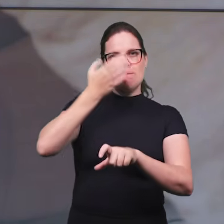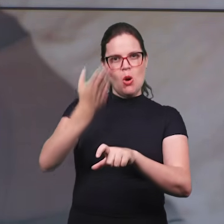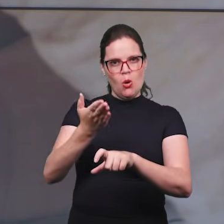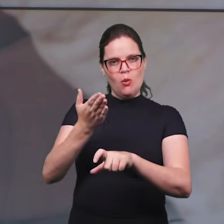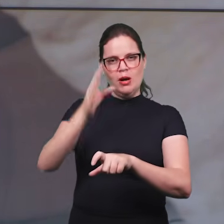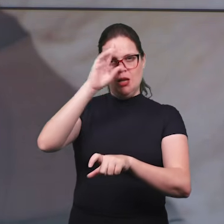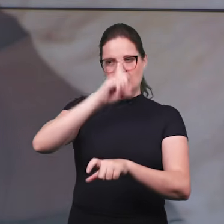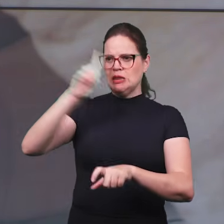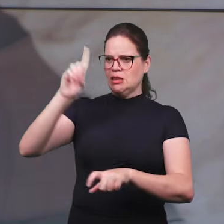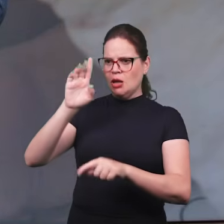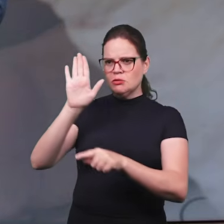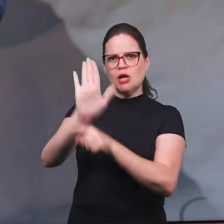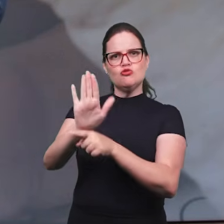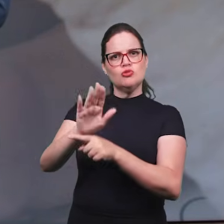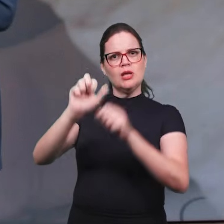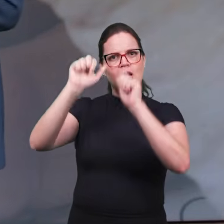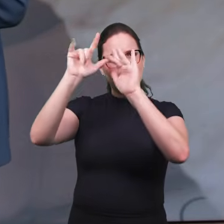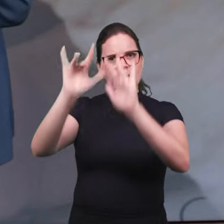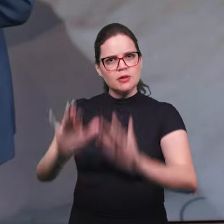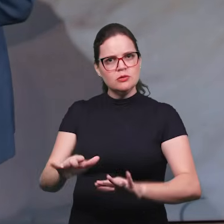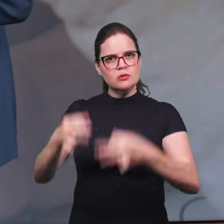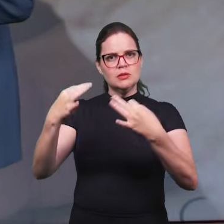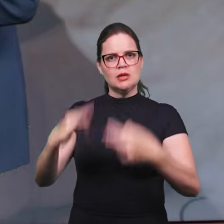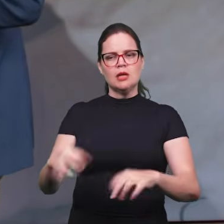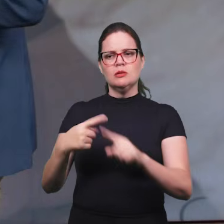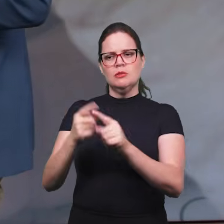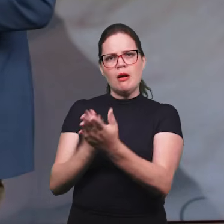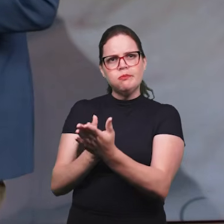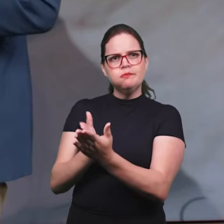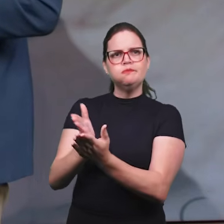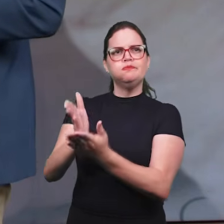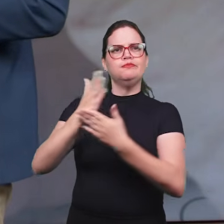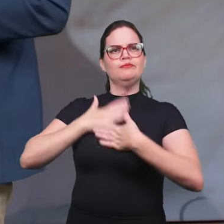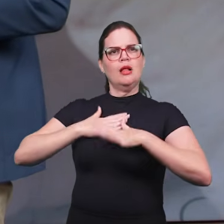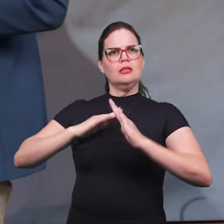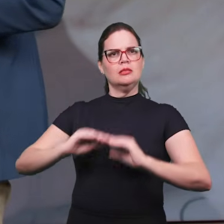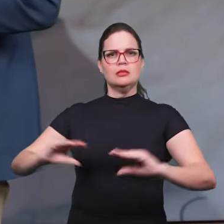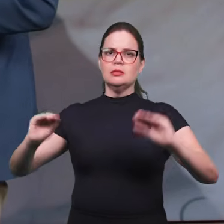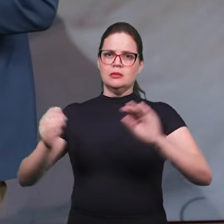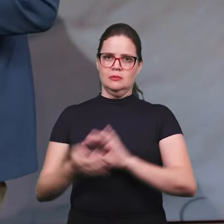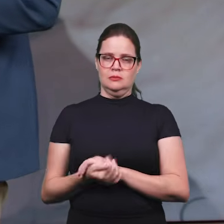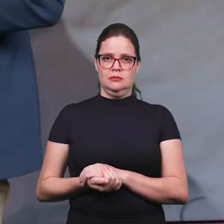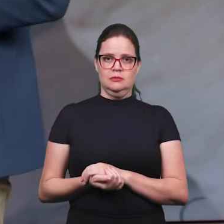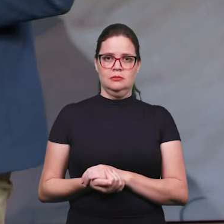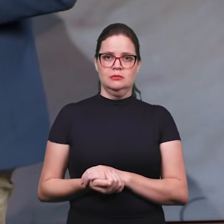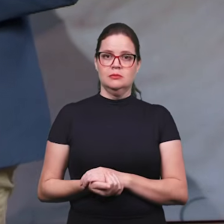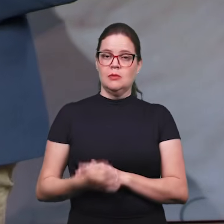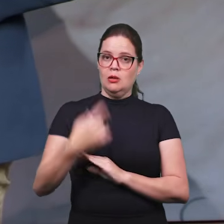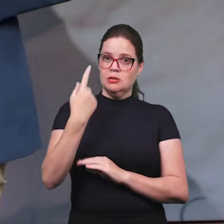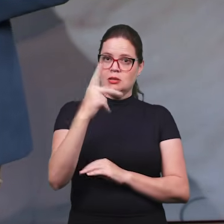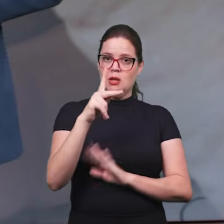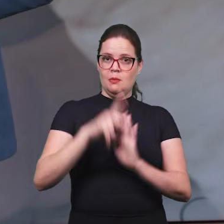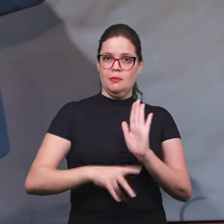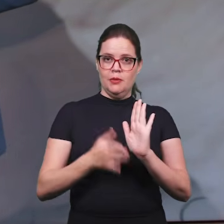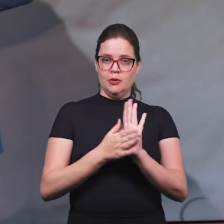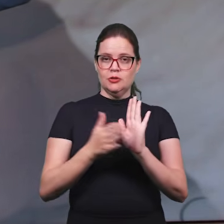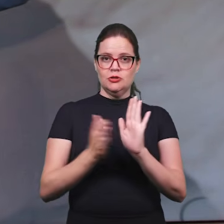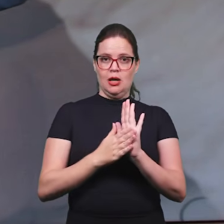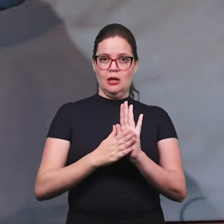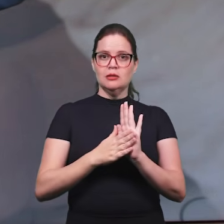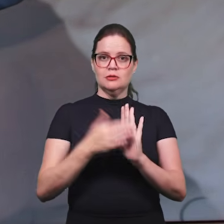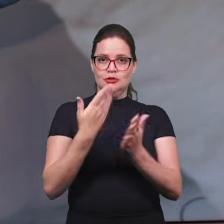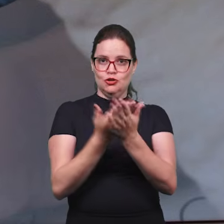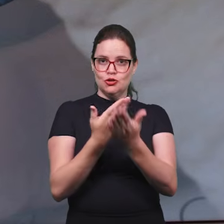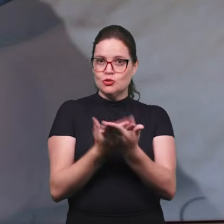homem bom são confirmados pelo Senhor e deleita-se no seu caminho, tá? Então, o seu projeto de